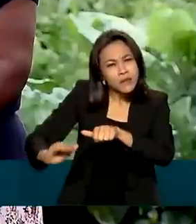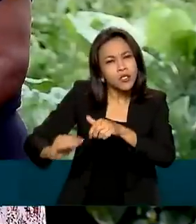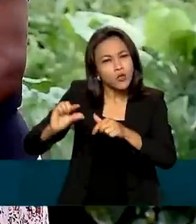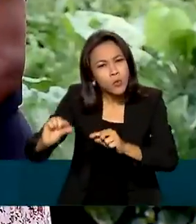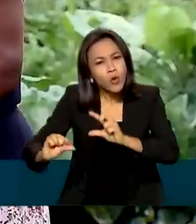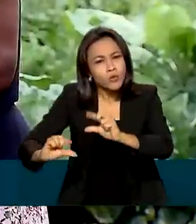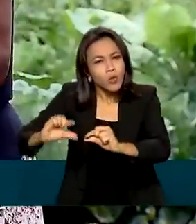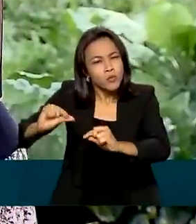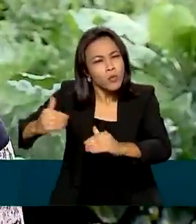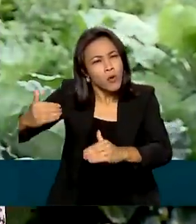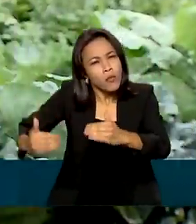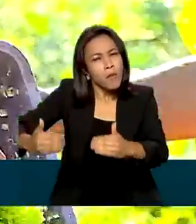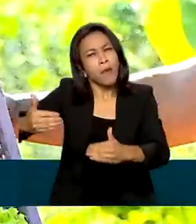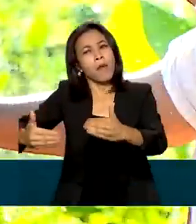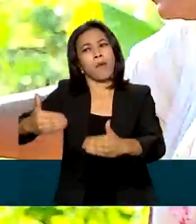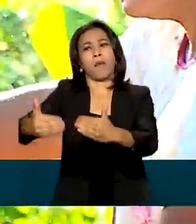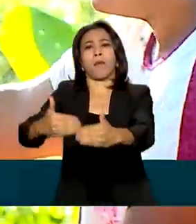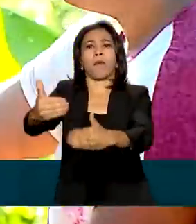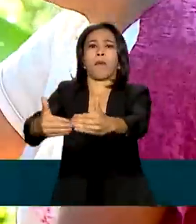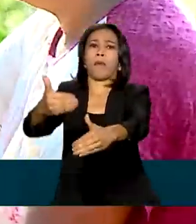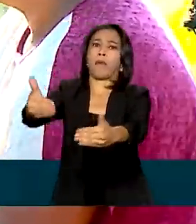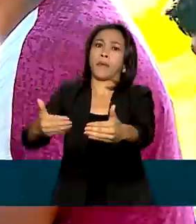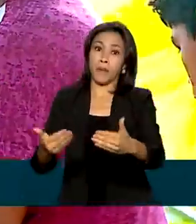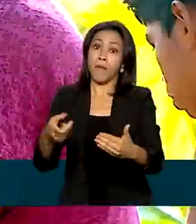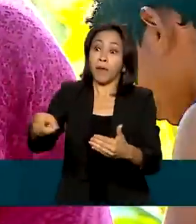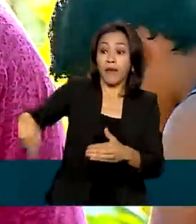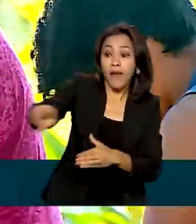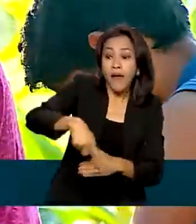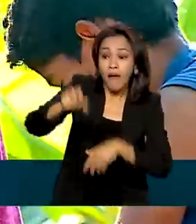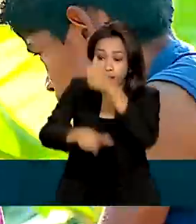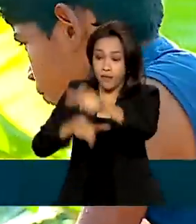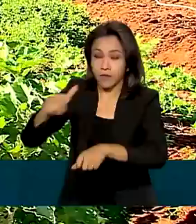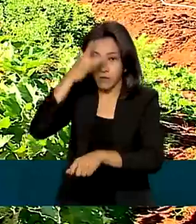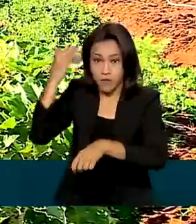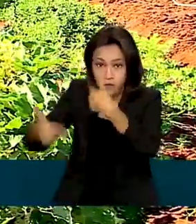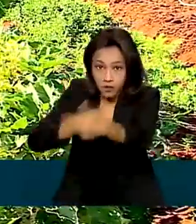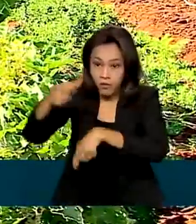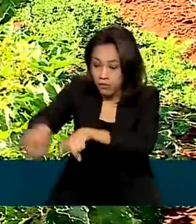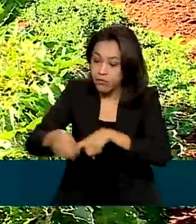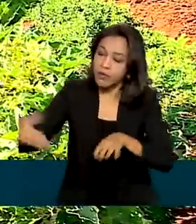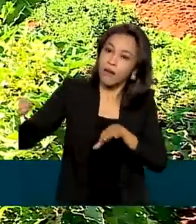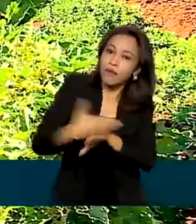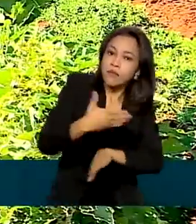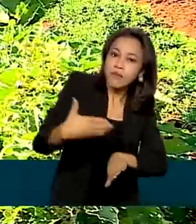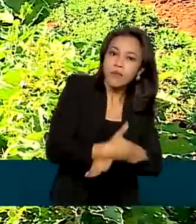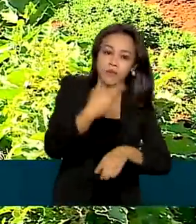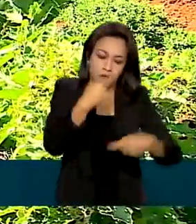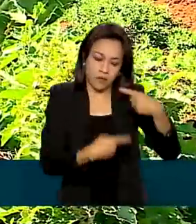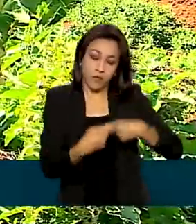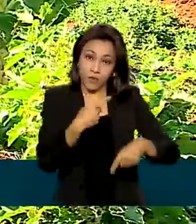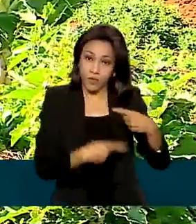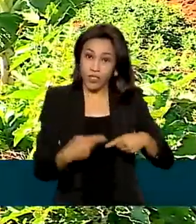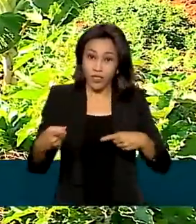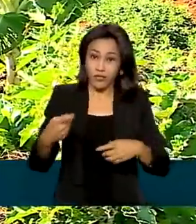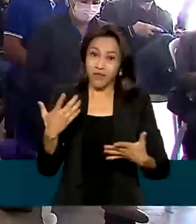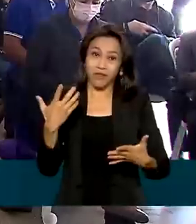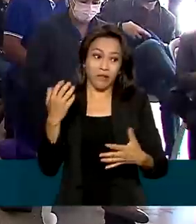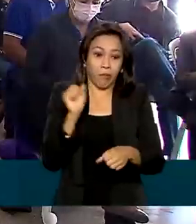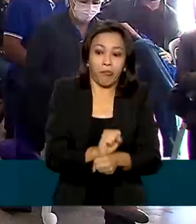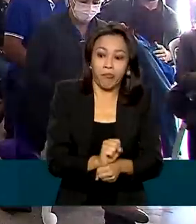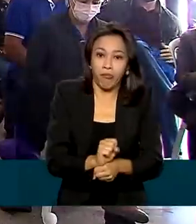gradativa, o que vai garantir que o acesso dos agricultores familiares às políticas públicas não seja